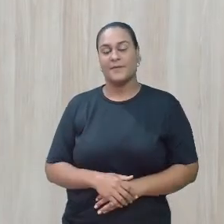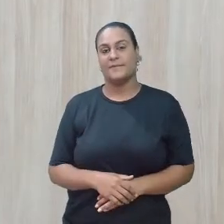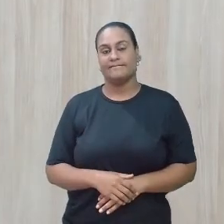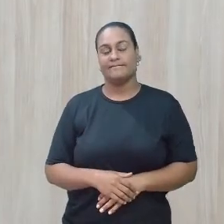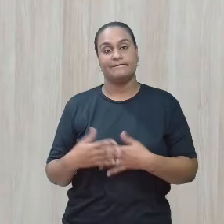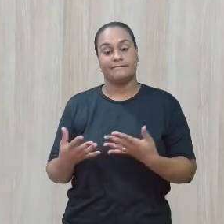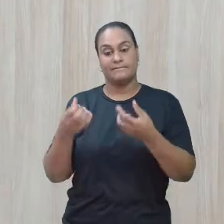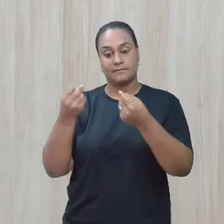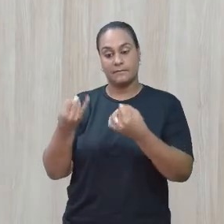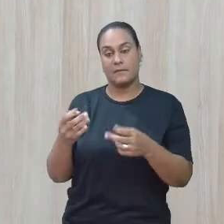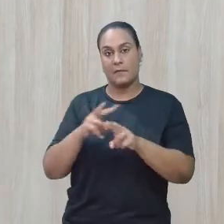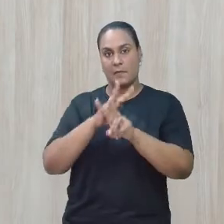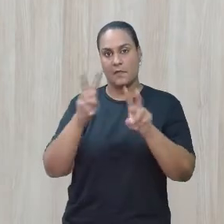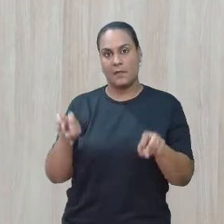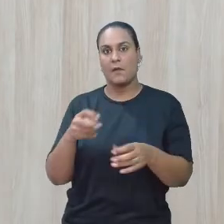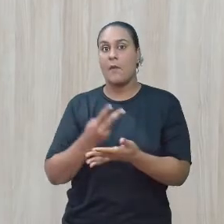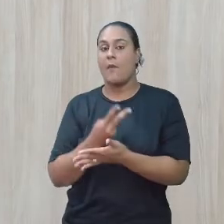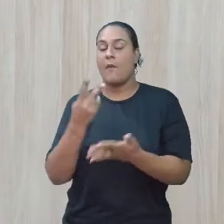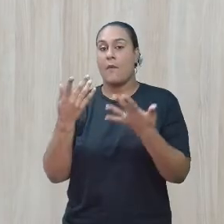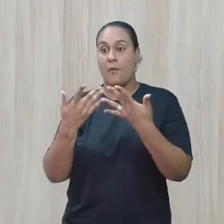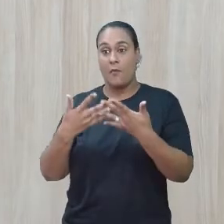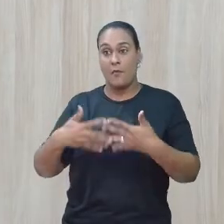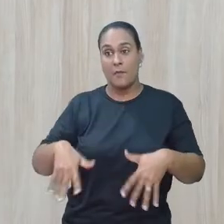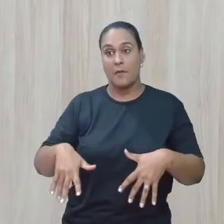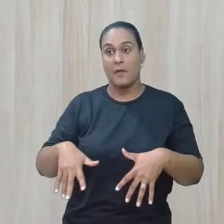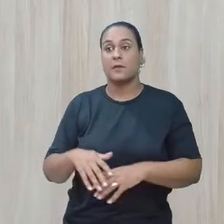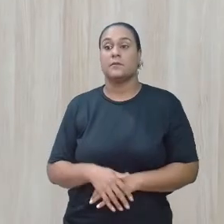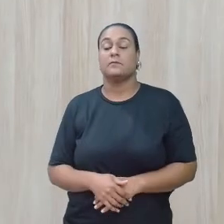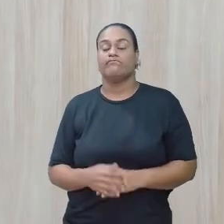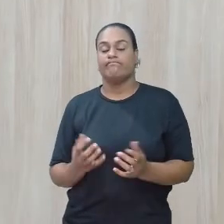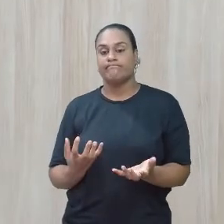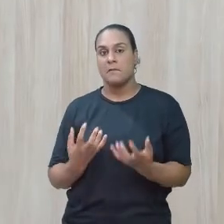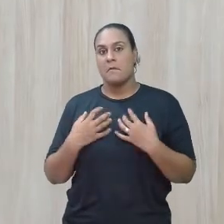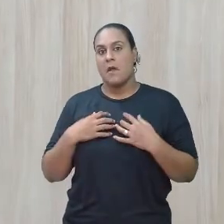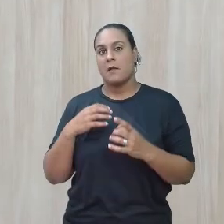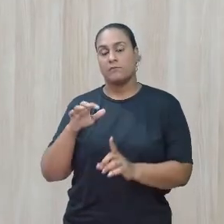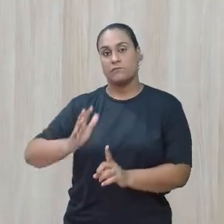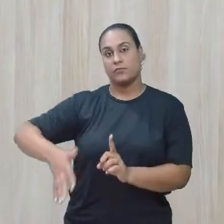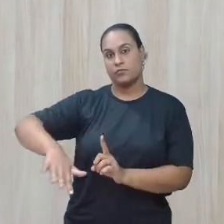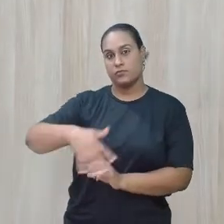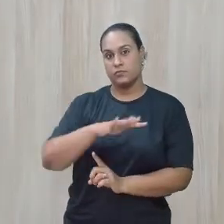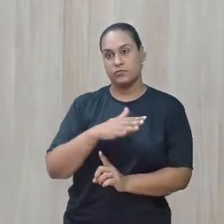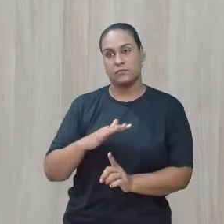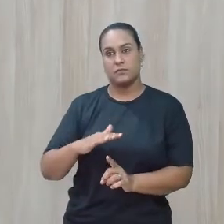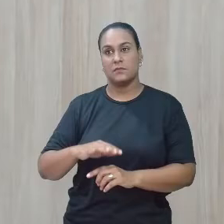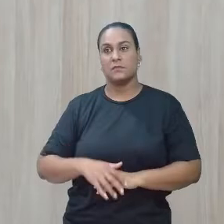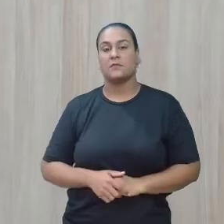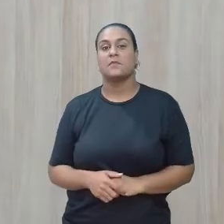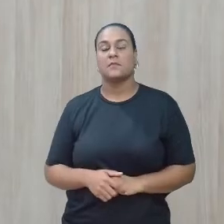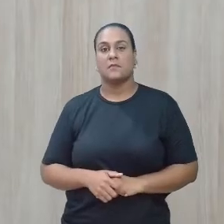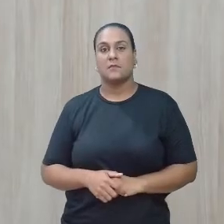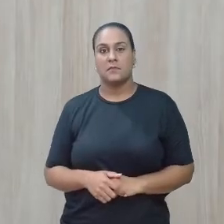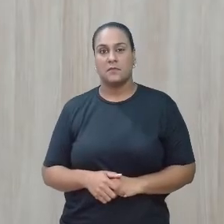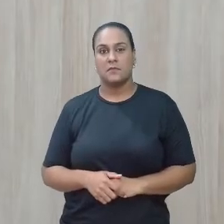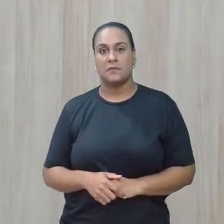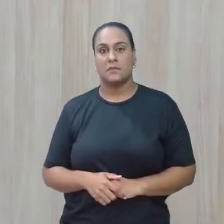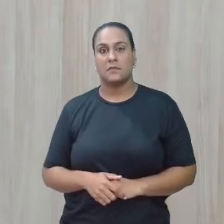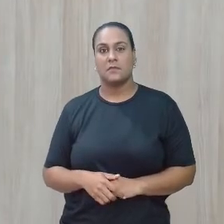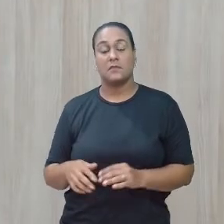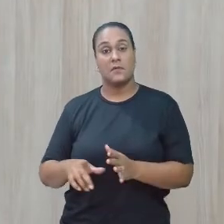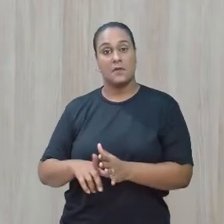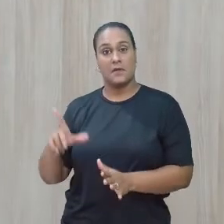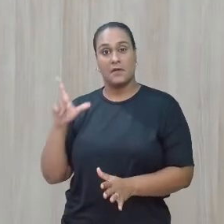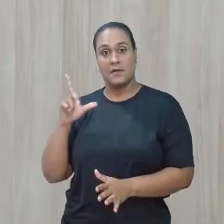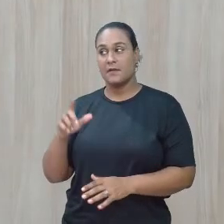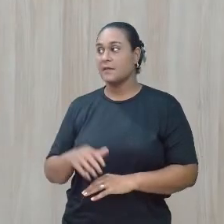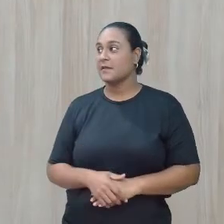né, o tema da aula de hoje são fenômenos naturais e impactos ambientais. Mas antes, eu